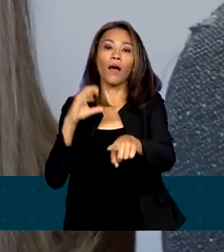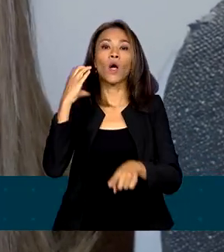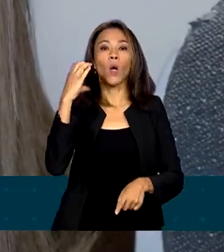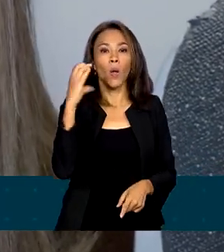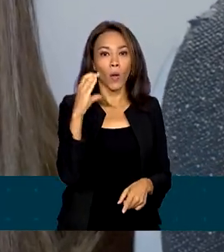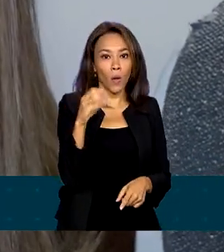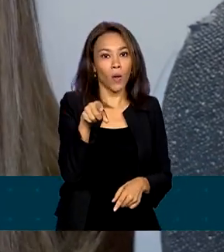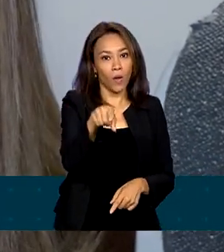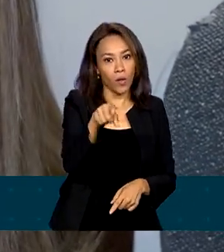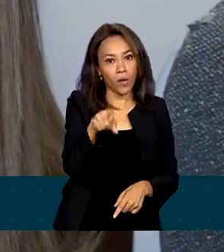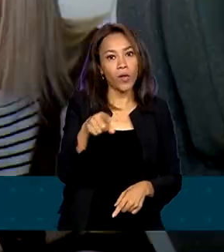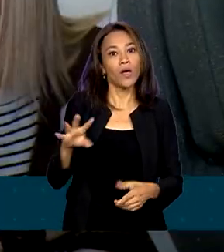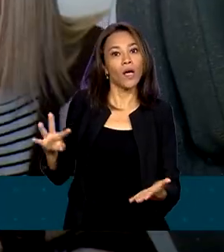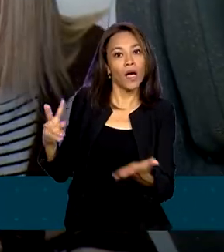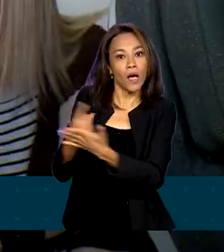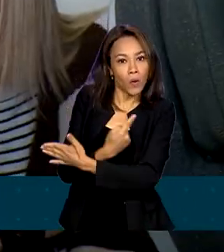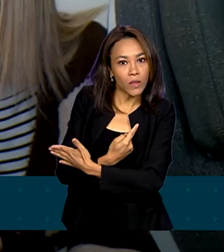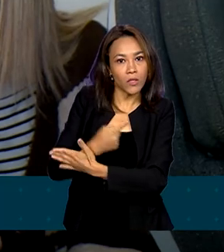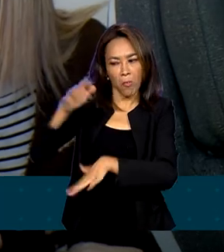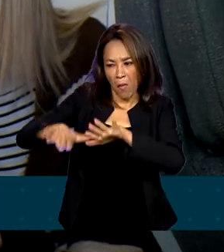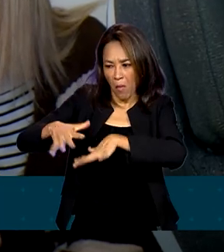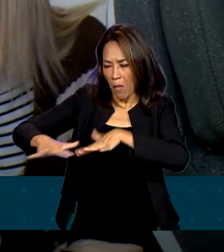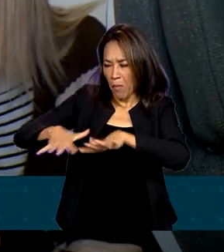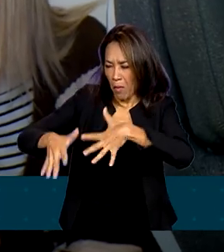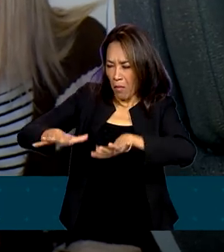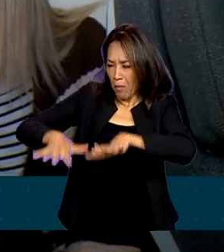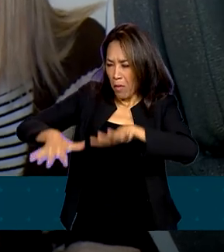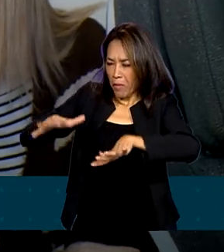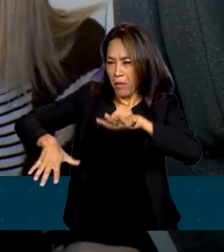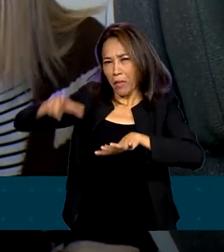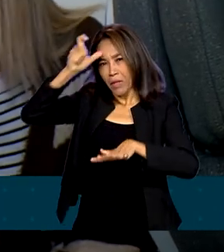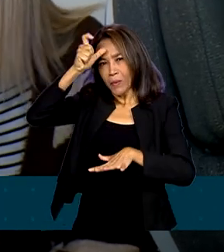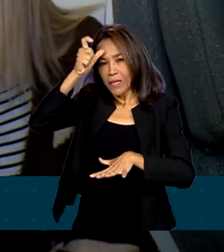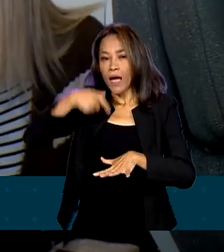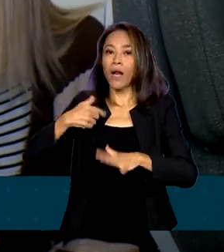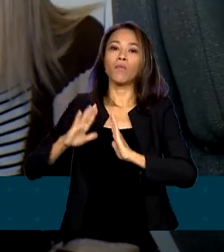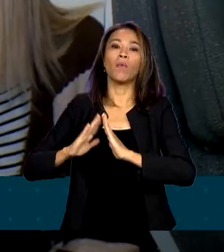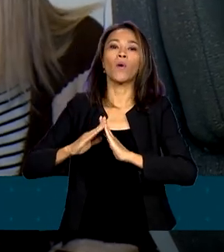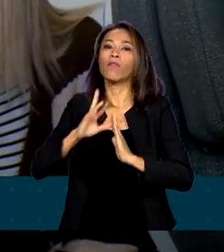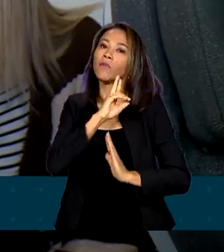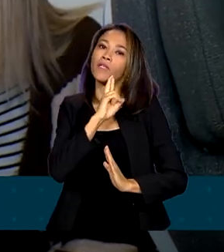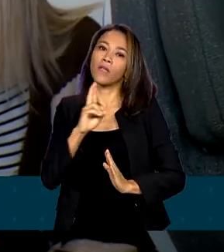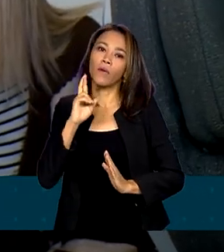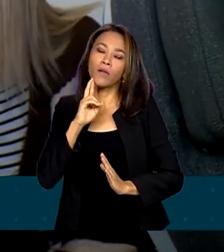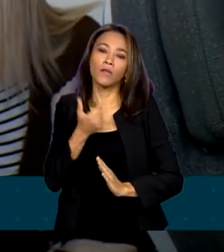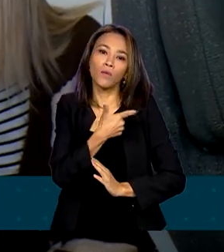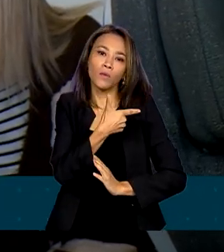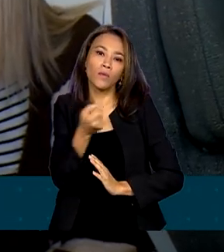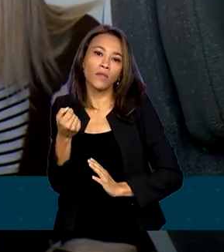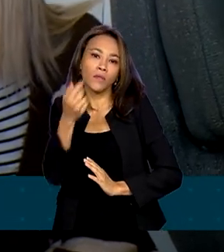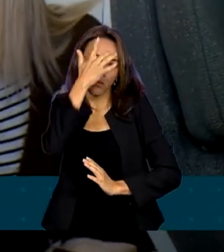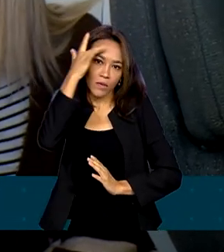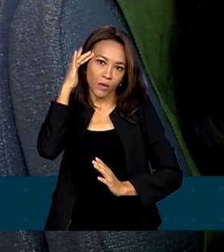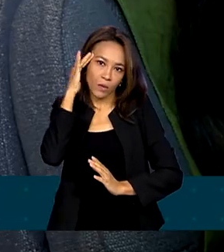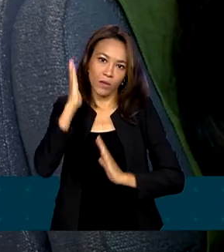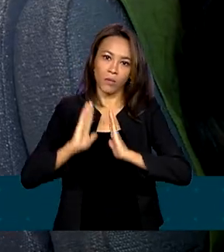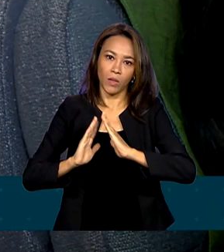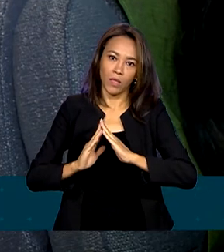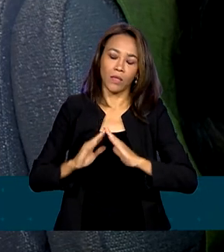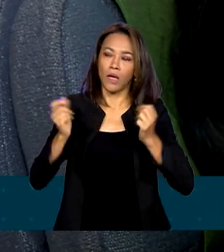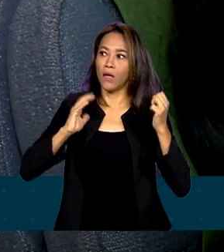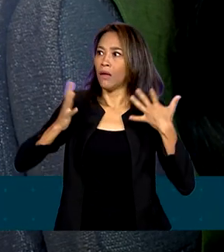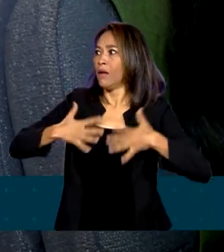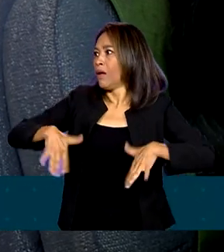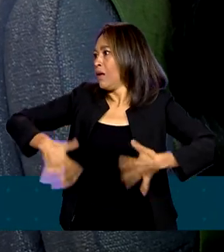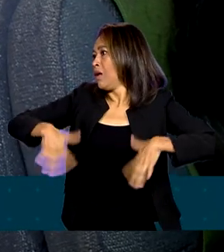os tremores em Adana, passou 2 dias abrigada em um restaurante com outras 200 pessoas.